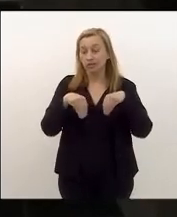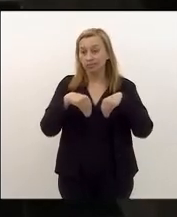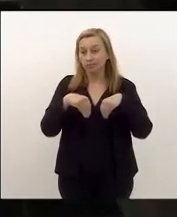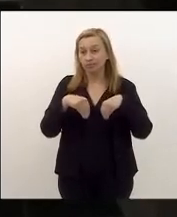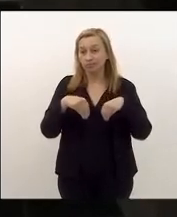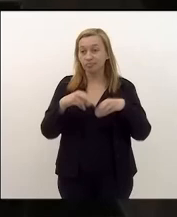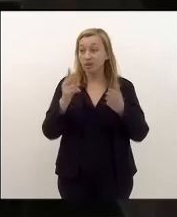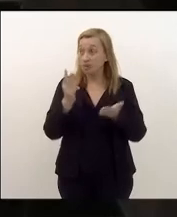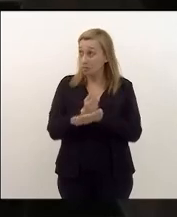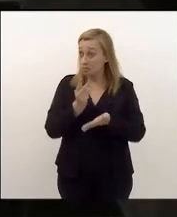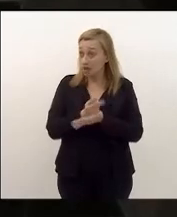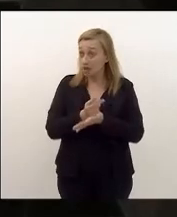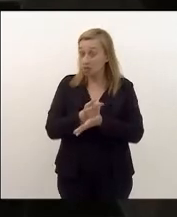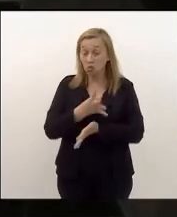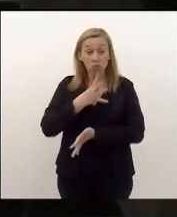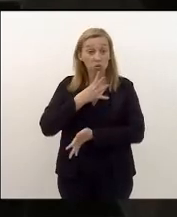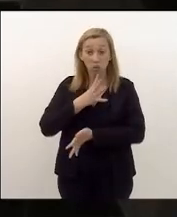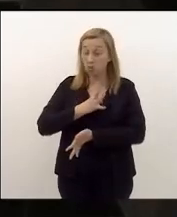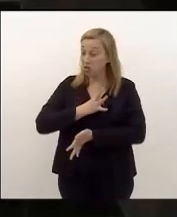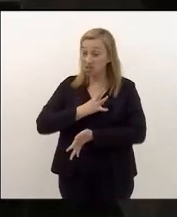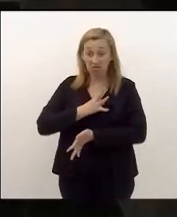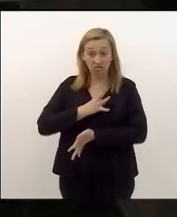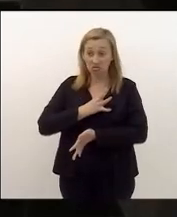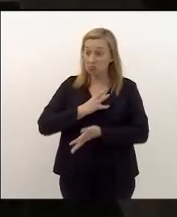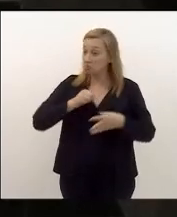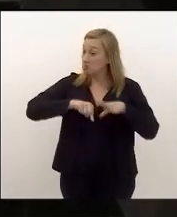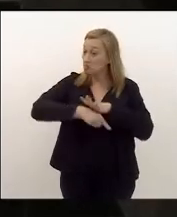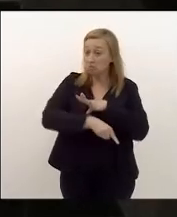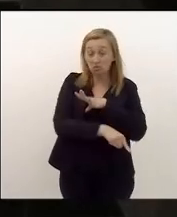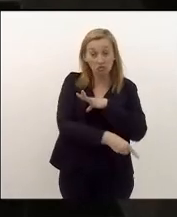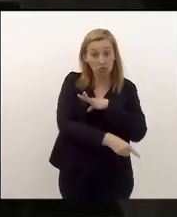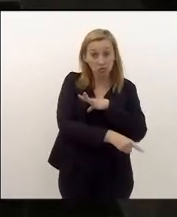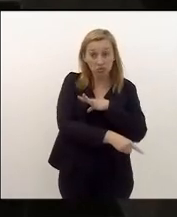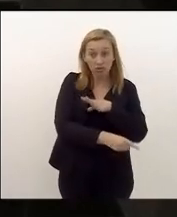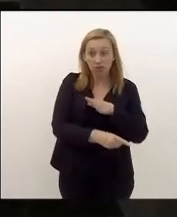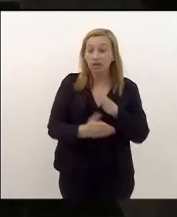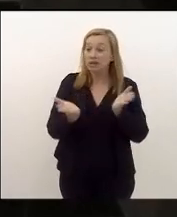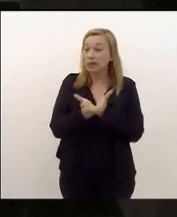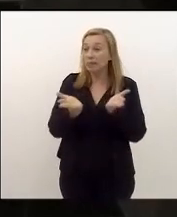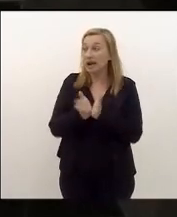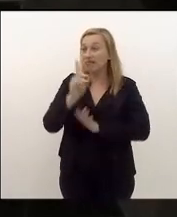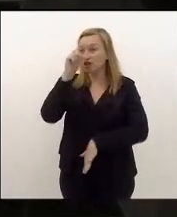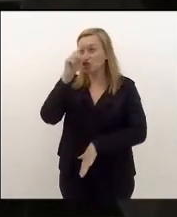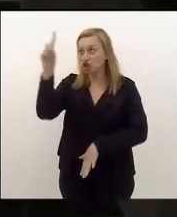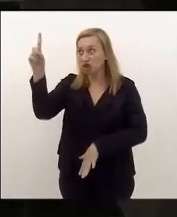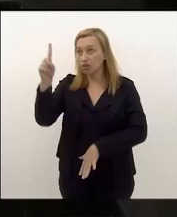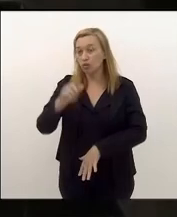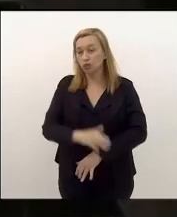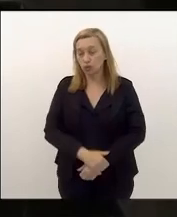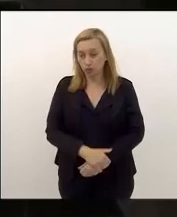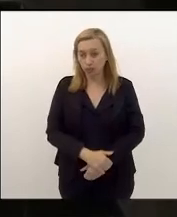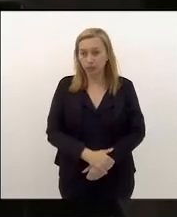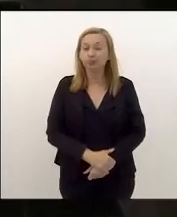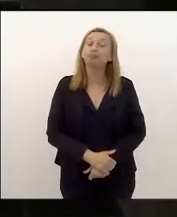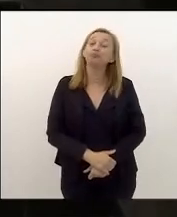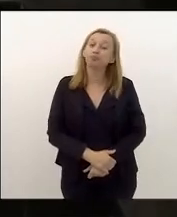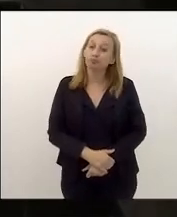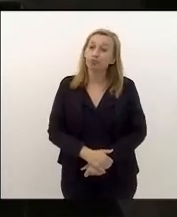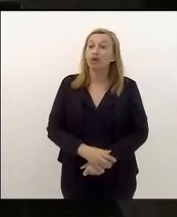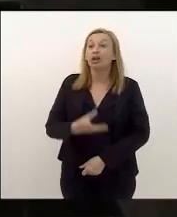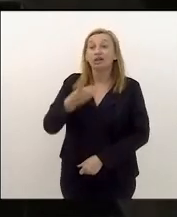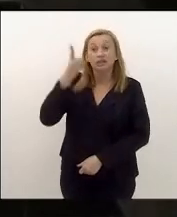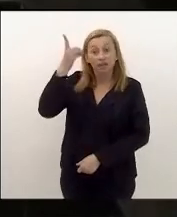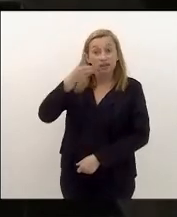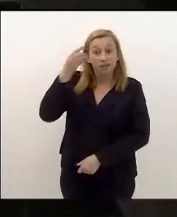Apesar de não ser um conhecedor profundo do nosso Evangelho, como é que é a